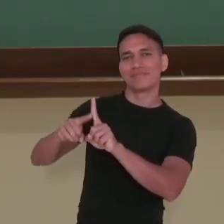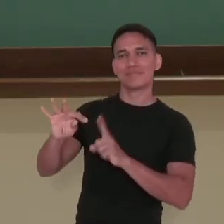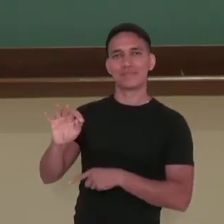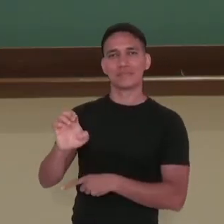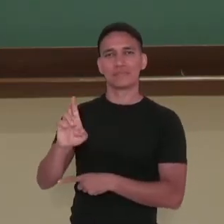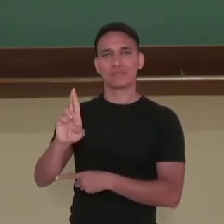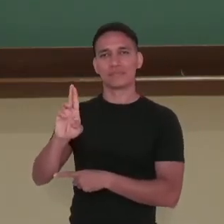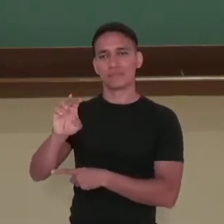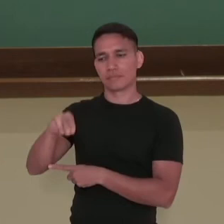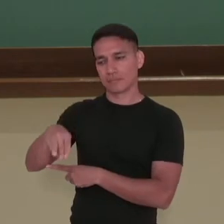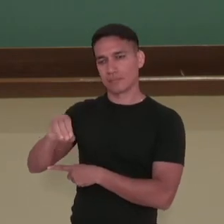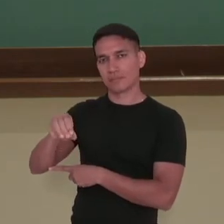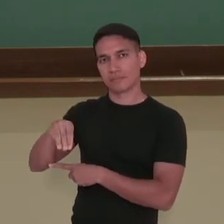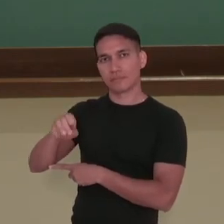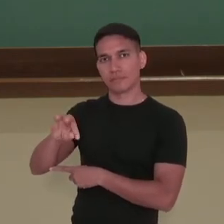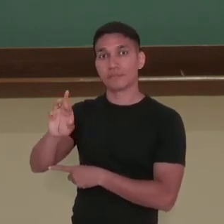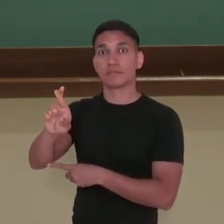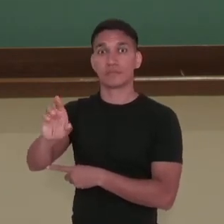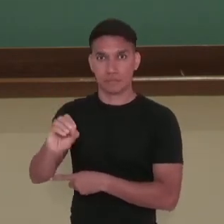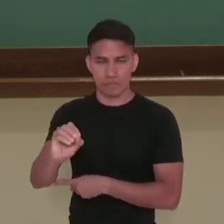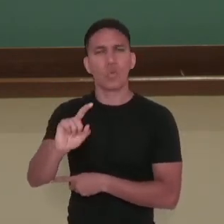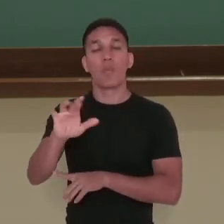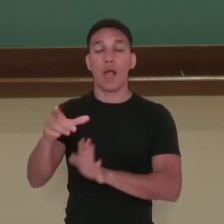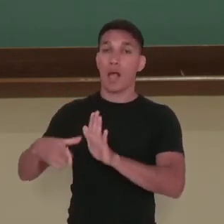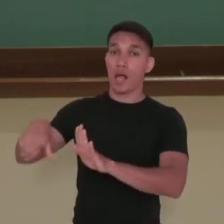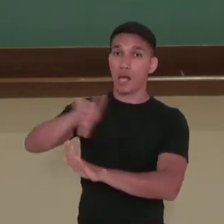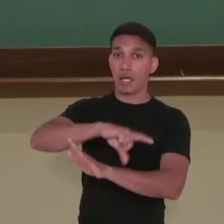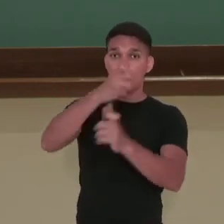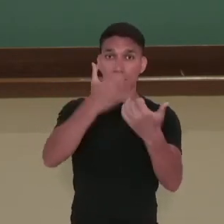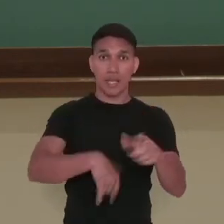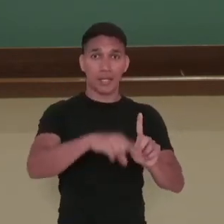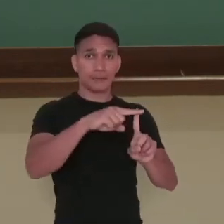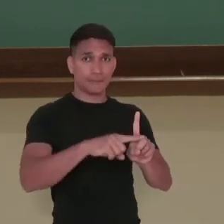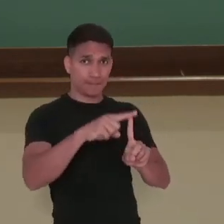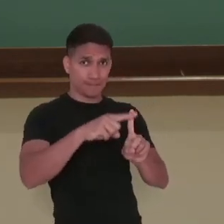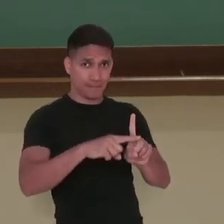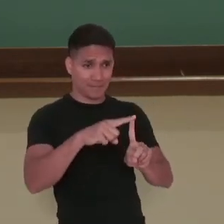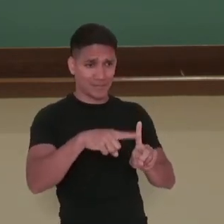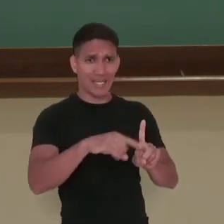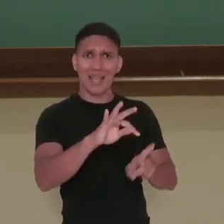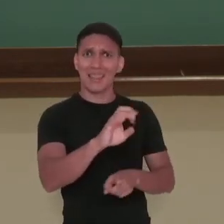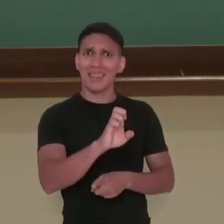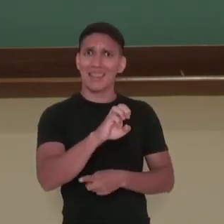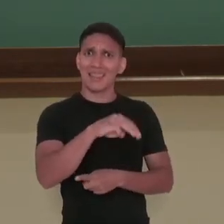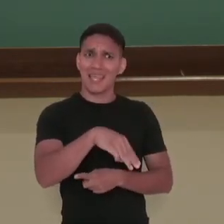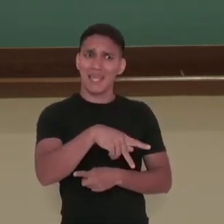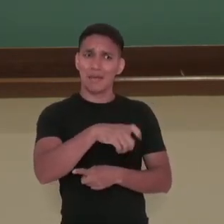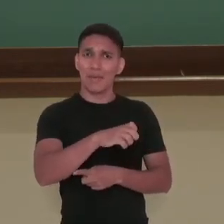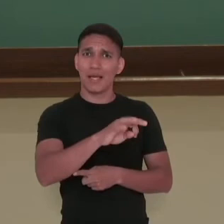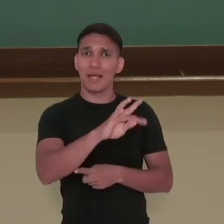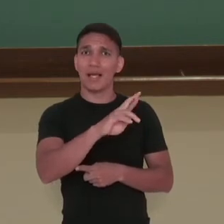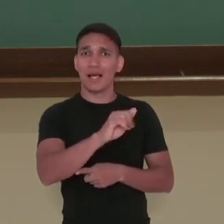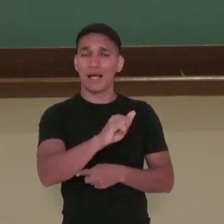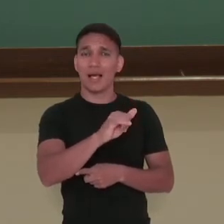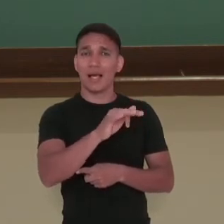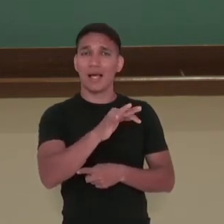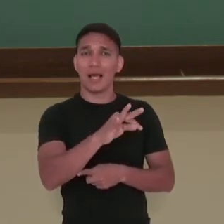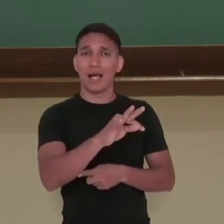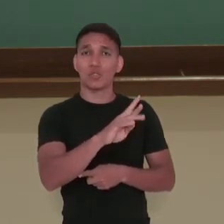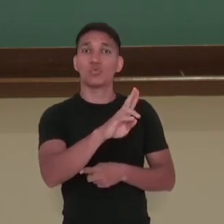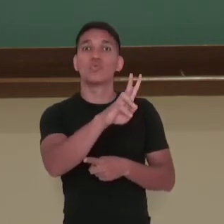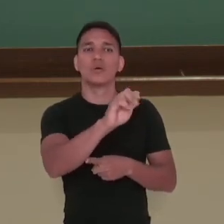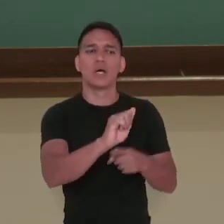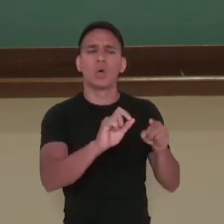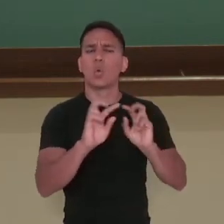antes, para eu falar do termômetro, pessoal, eu vou falar da temperatura. O que é temperatura? Já vai acostumando com essa ideia. Cara,